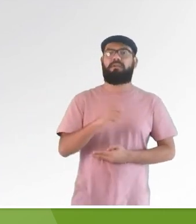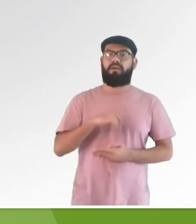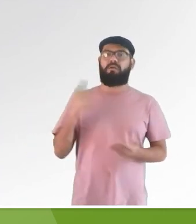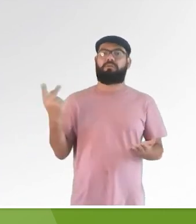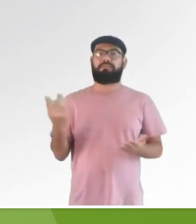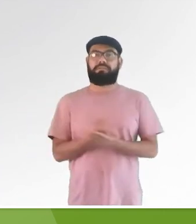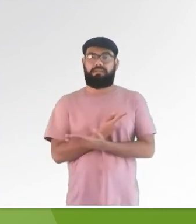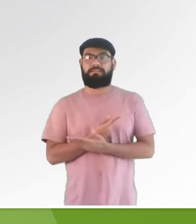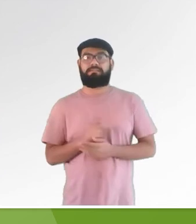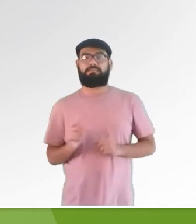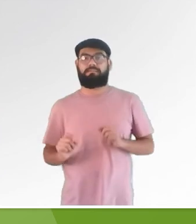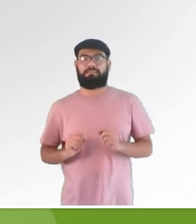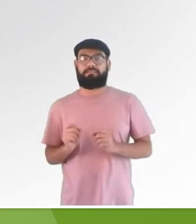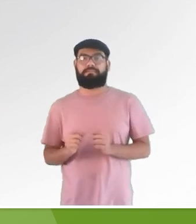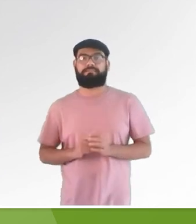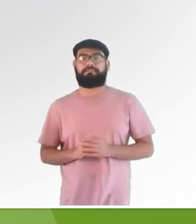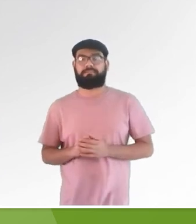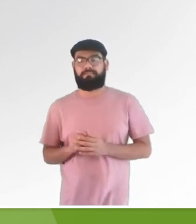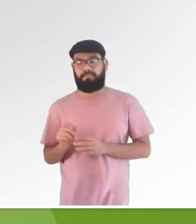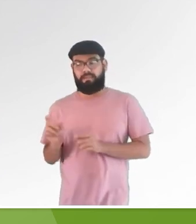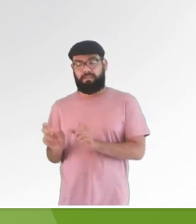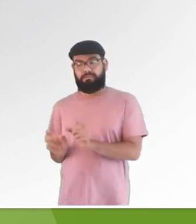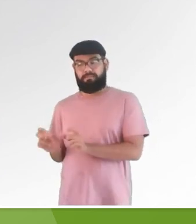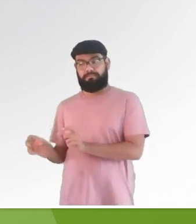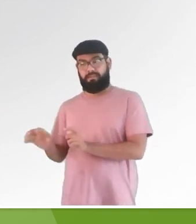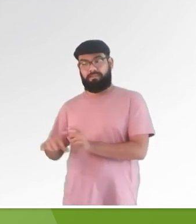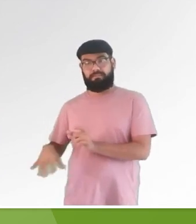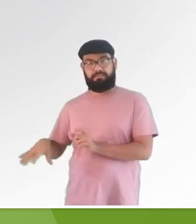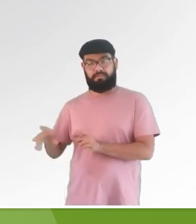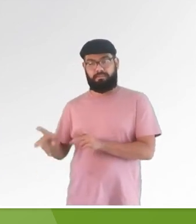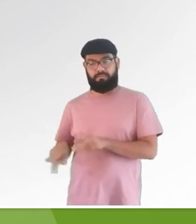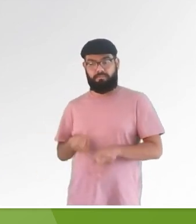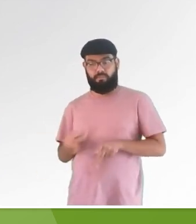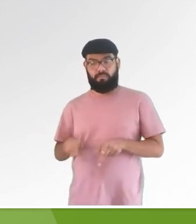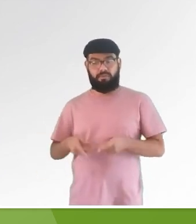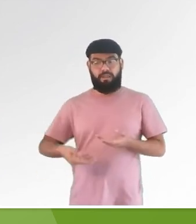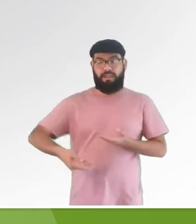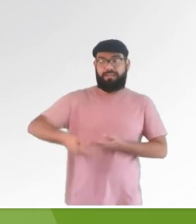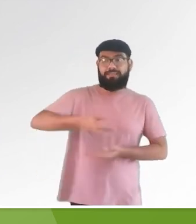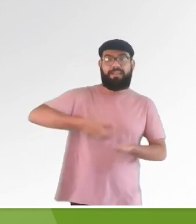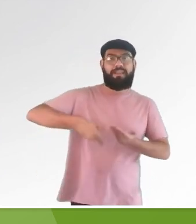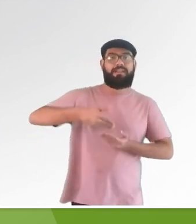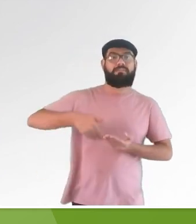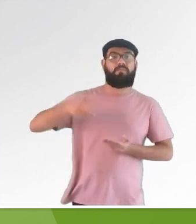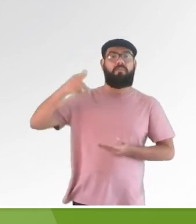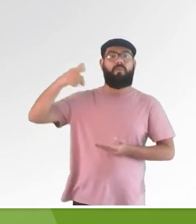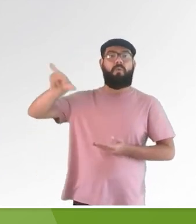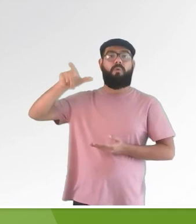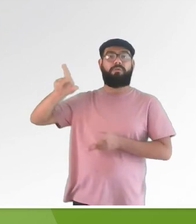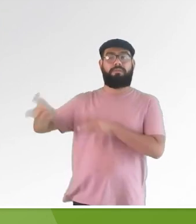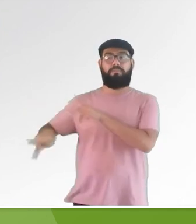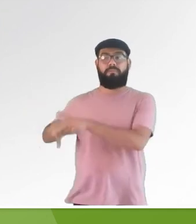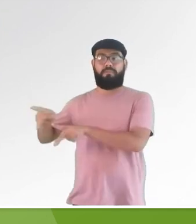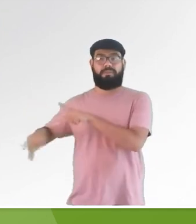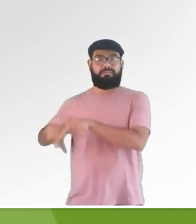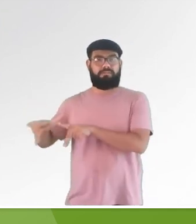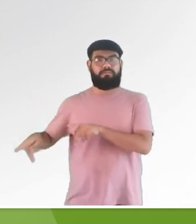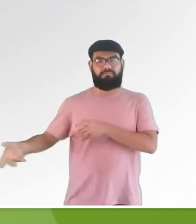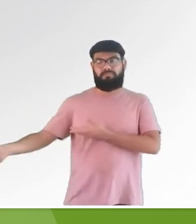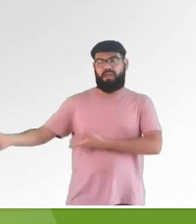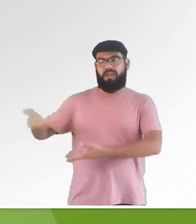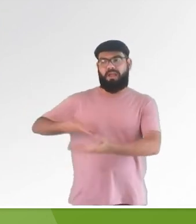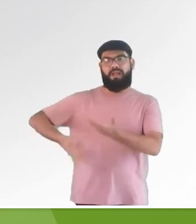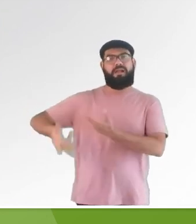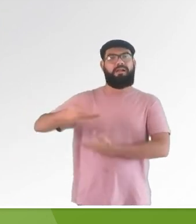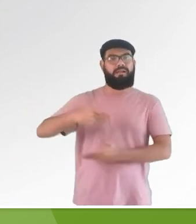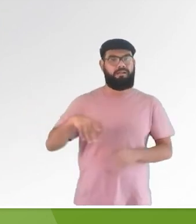indivíduos, né, as espécies, as populações, elas interagem com outras populações de outros seres vivos.